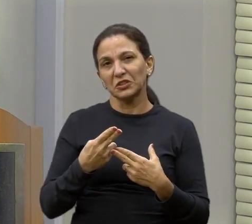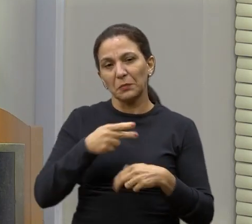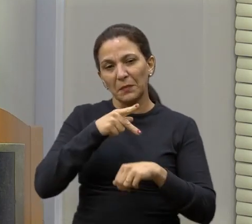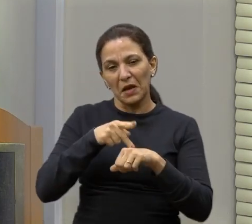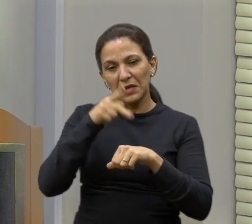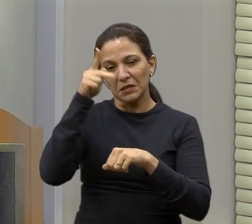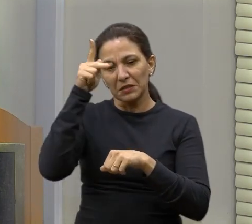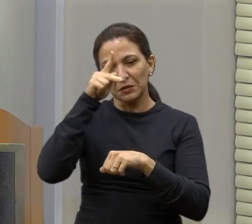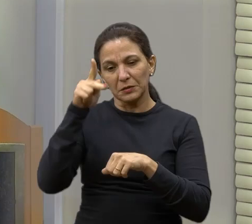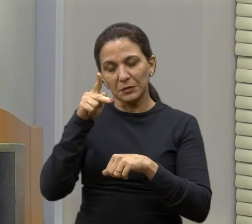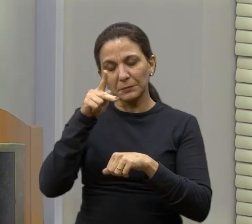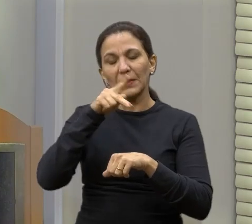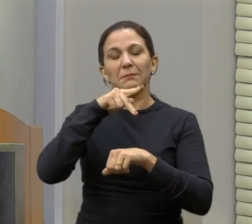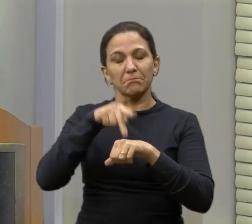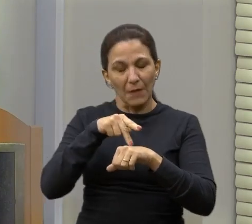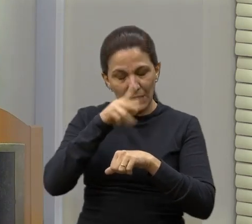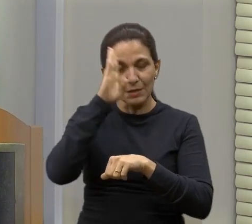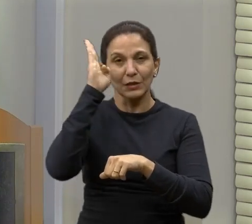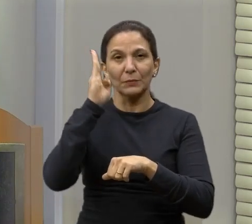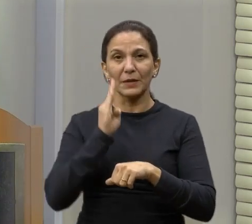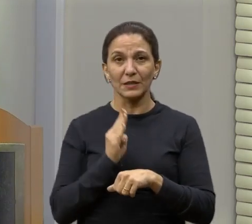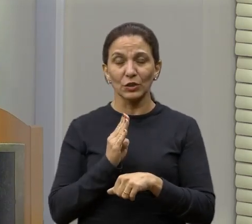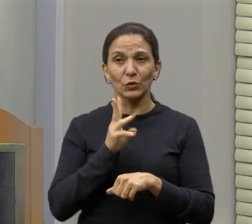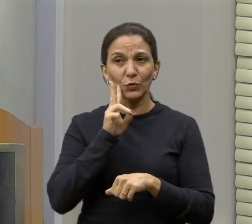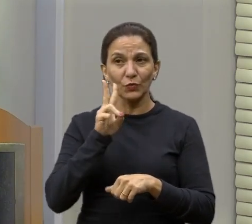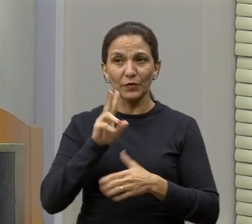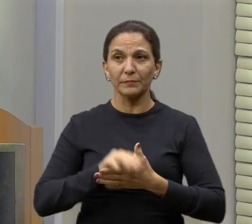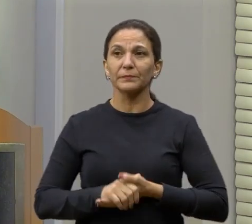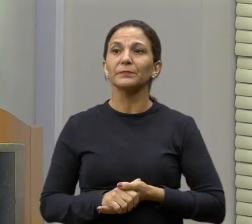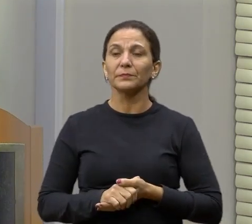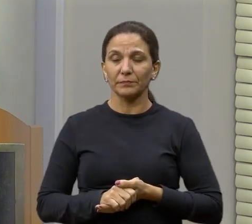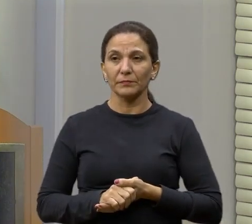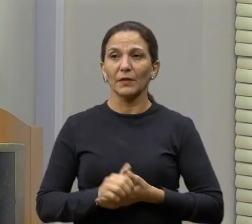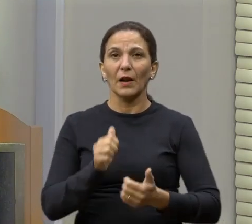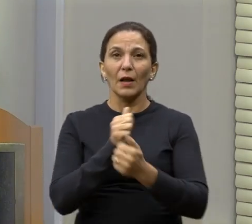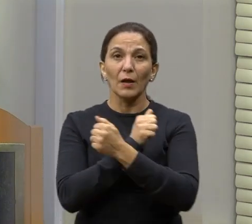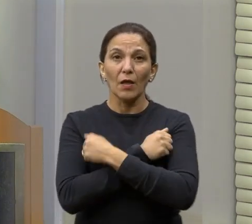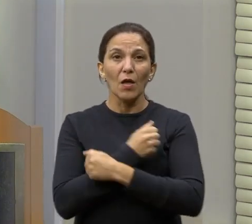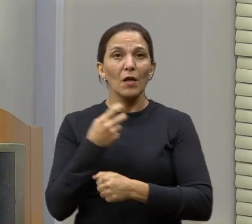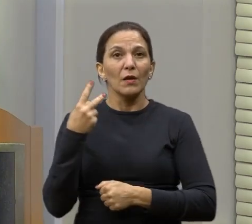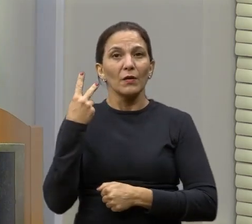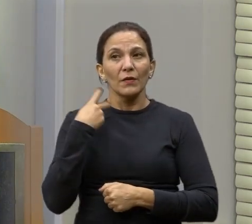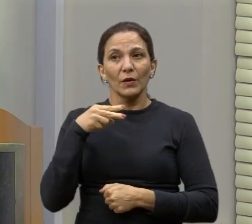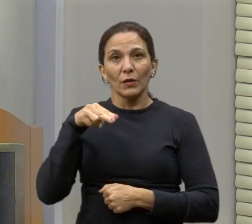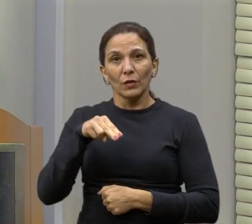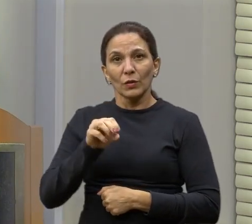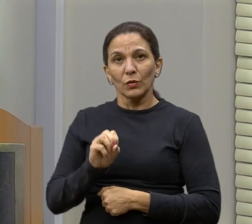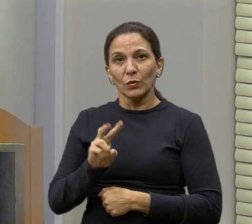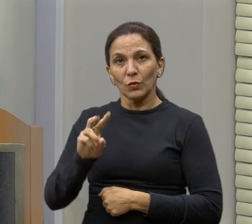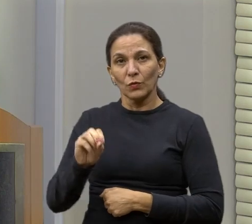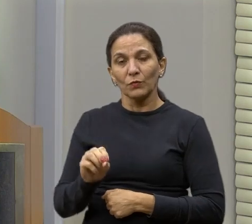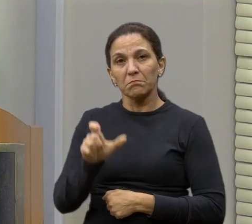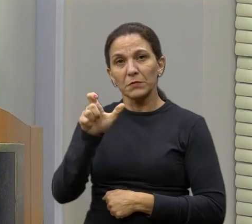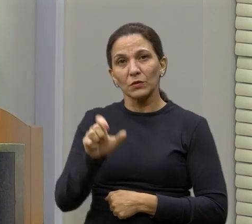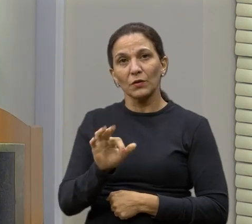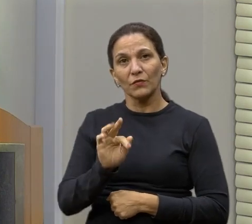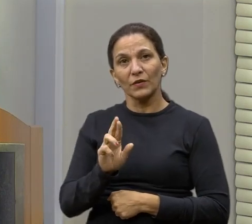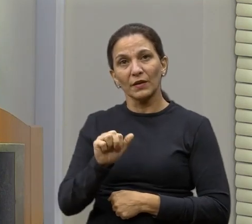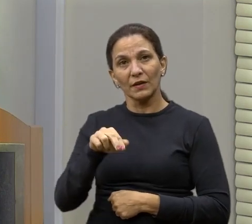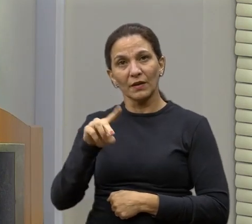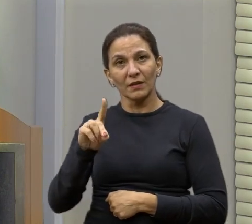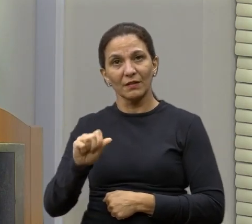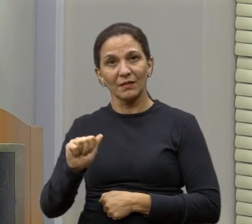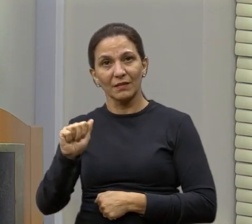Brasil. Quero deixar aqui o meu abraço à vereadora do Novo, a vereadora Fernanda Pereira Altoé. Eu